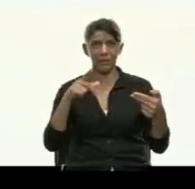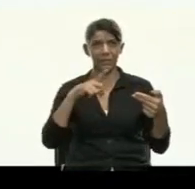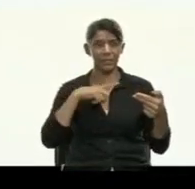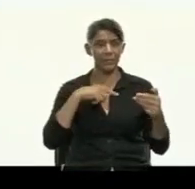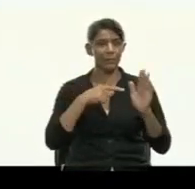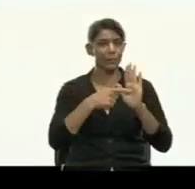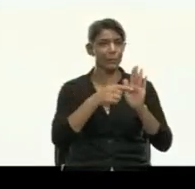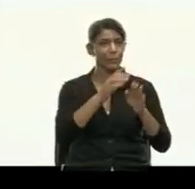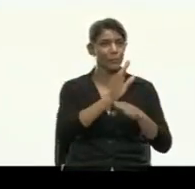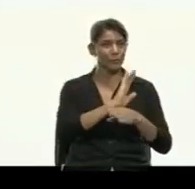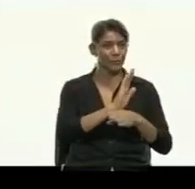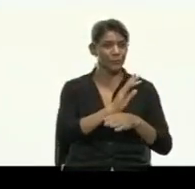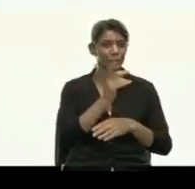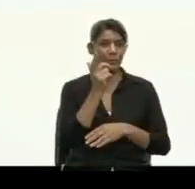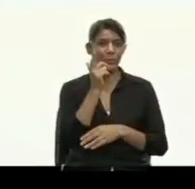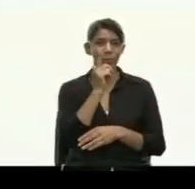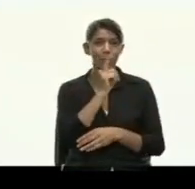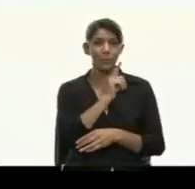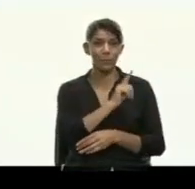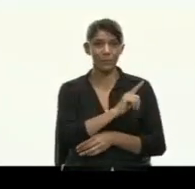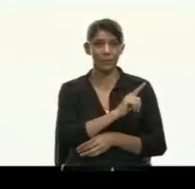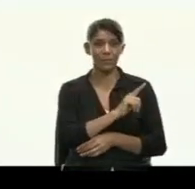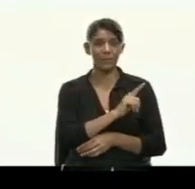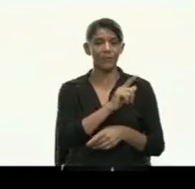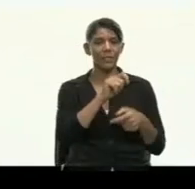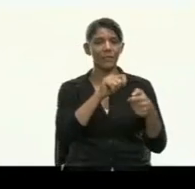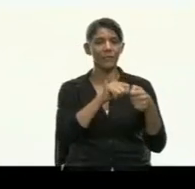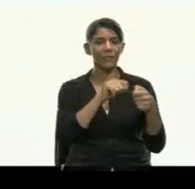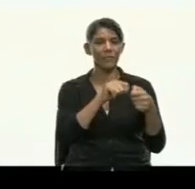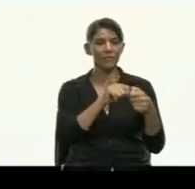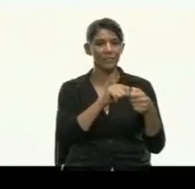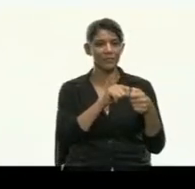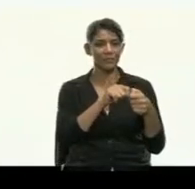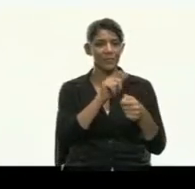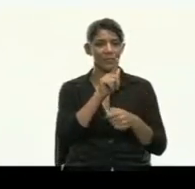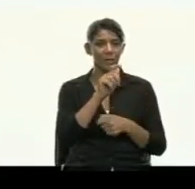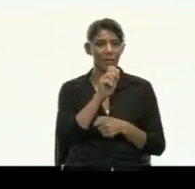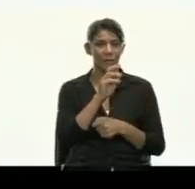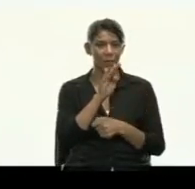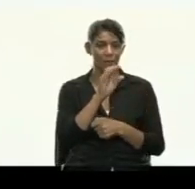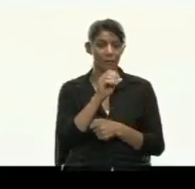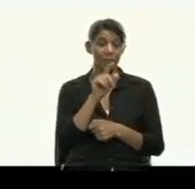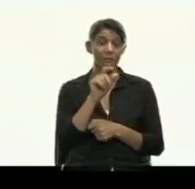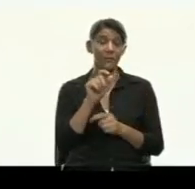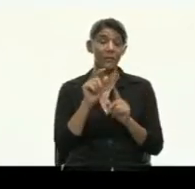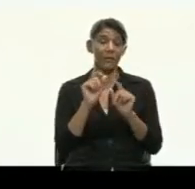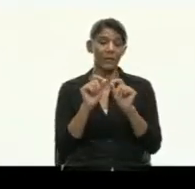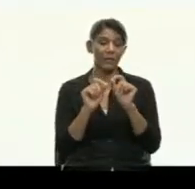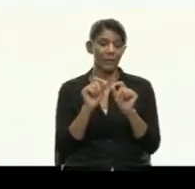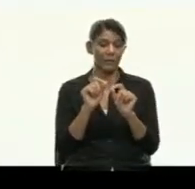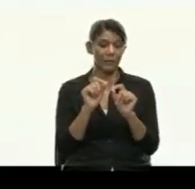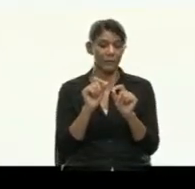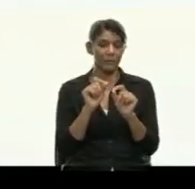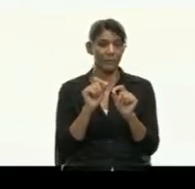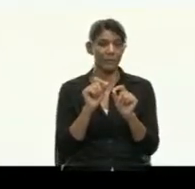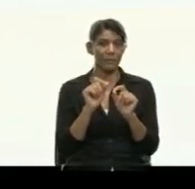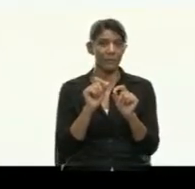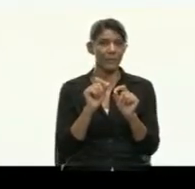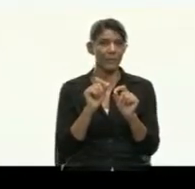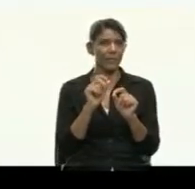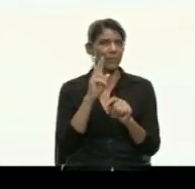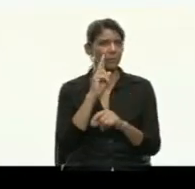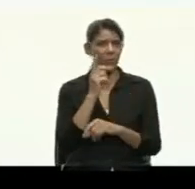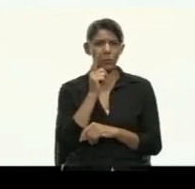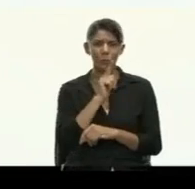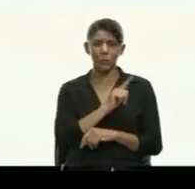no vídeo, para a gente poder fazer a locação do nosso gabarito. Entretanto, a gente não